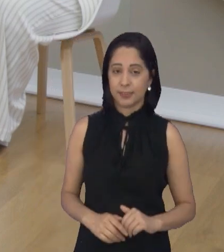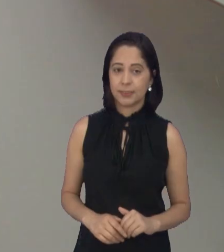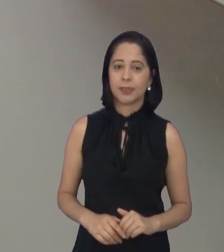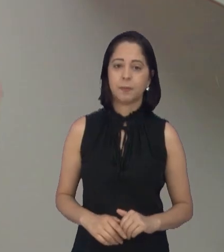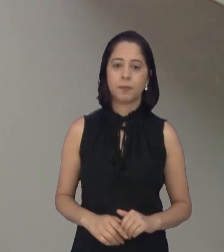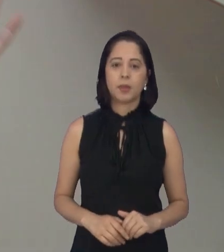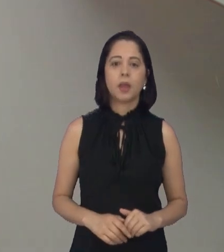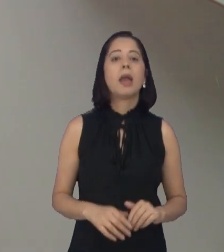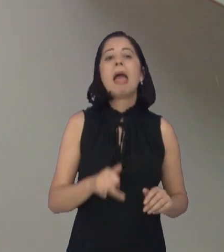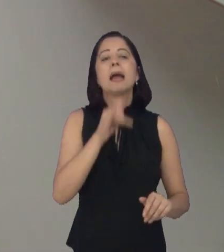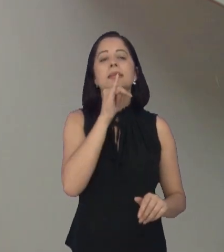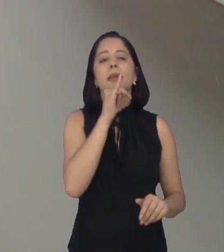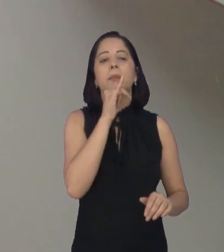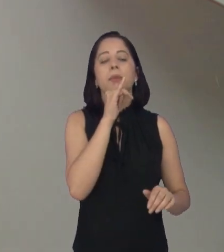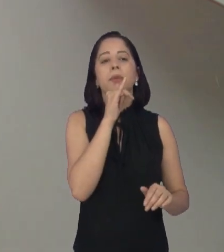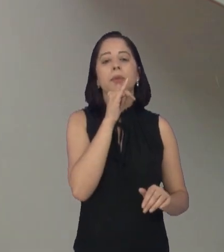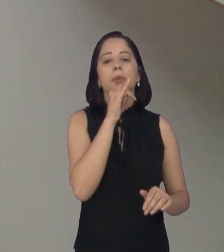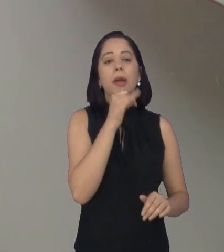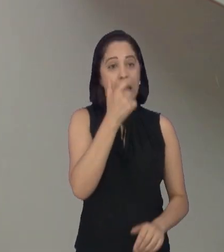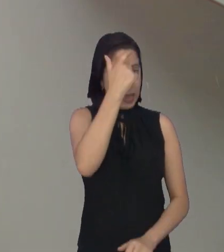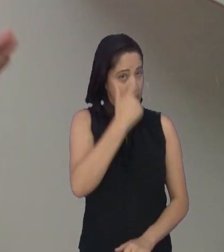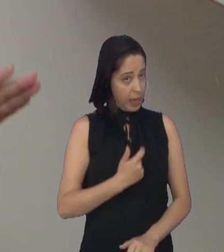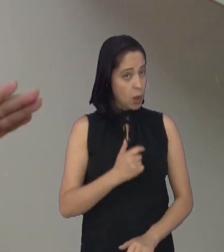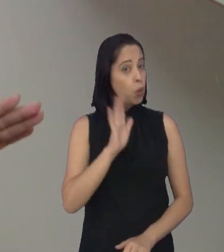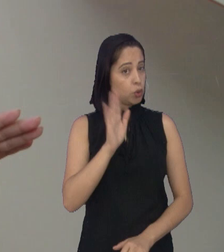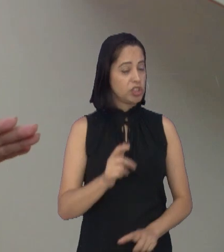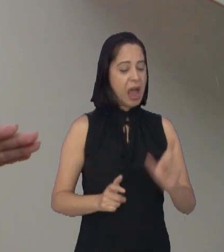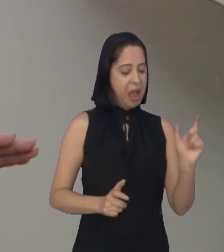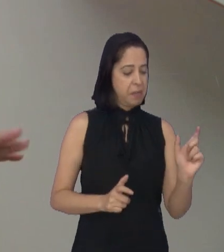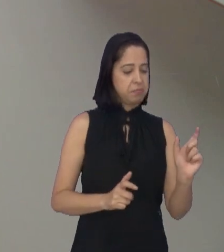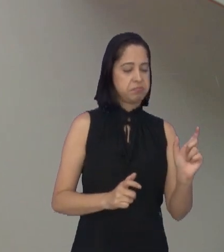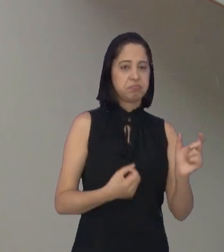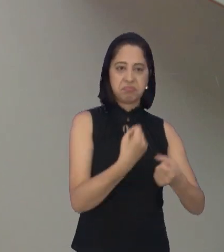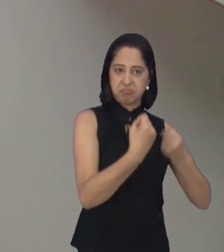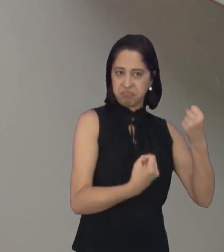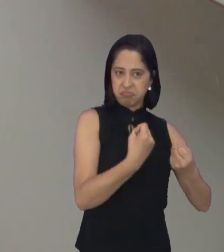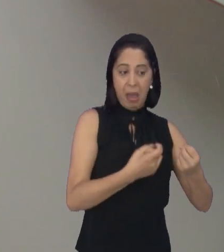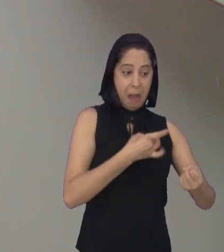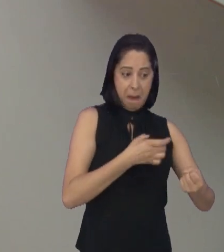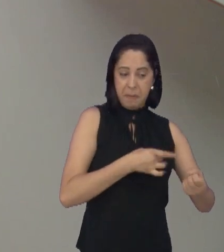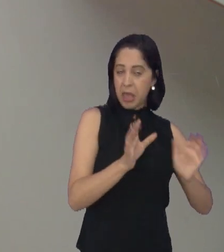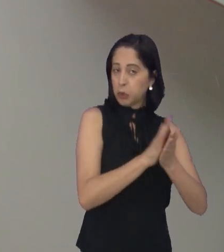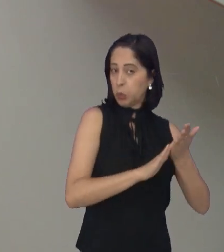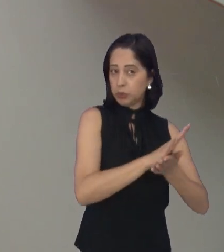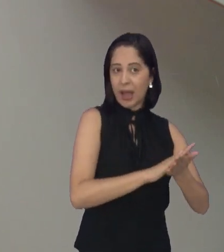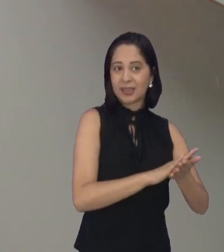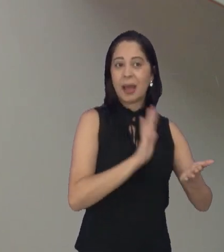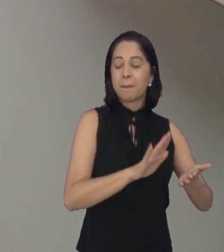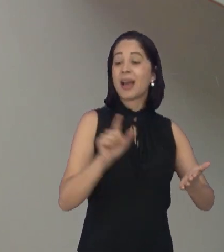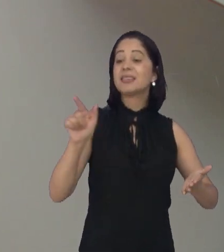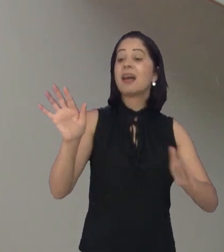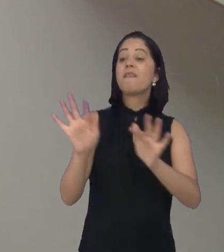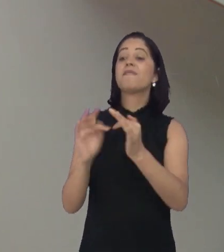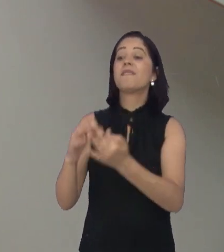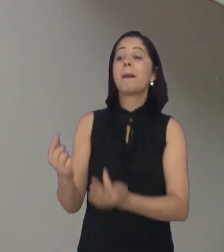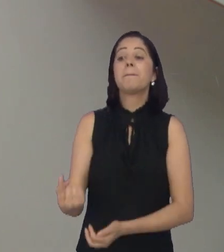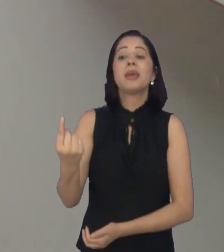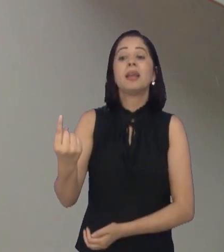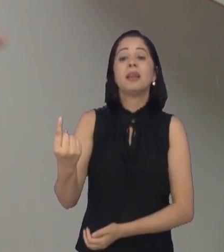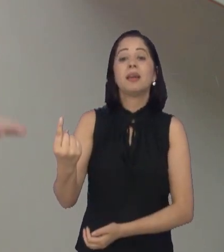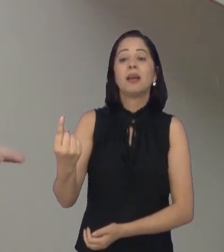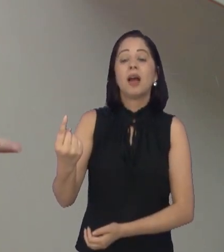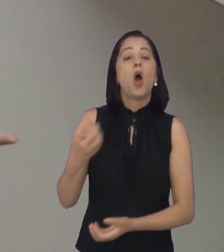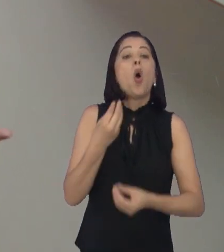essa abordagem? Por exemplo, eu tenho habilitação, eu não tenho medo de dirigir, mas de repente tem um membro da minha família que tem esse medo. Como que eu